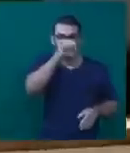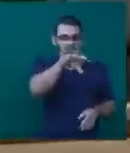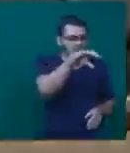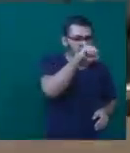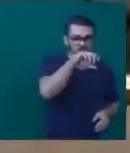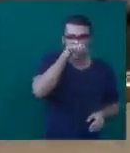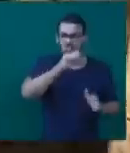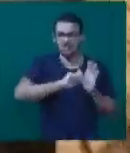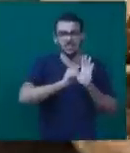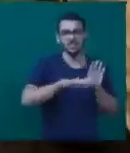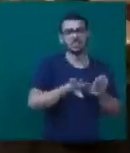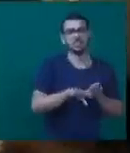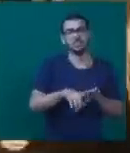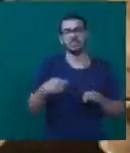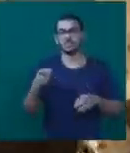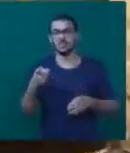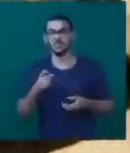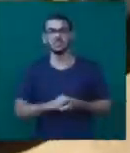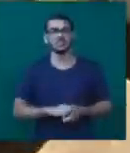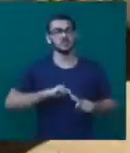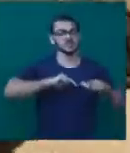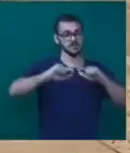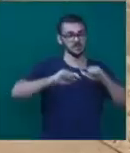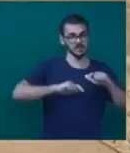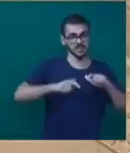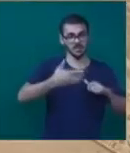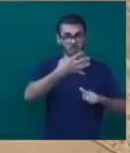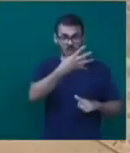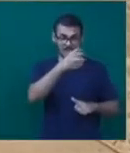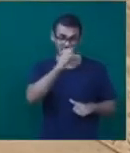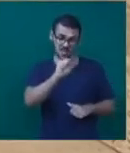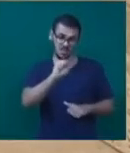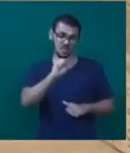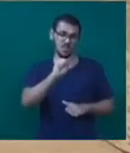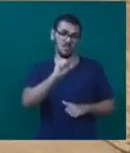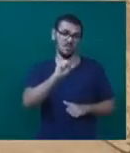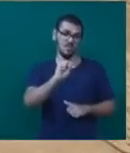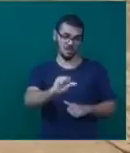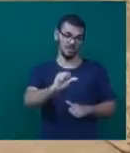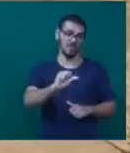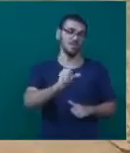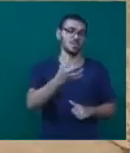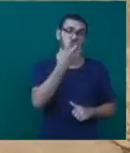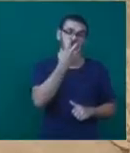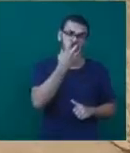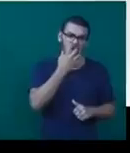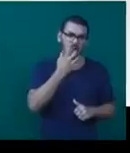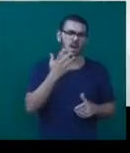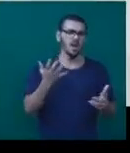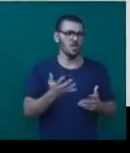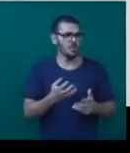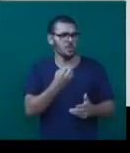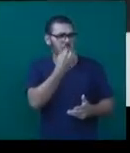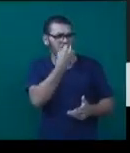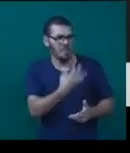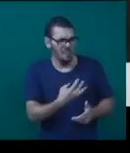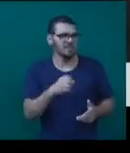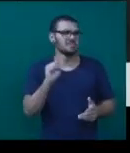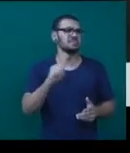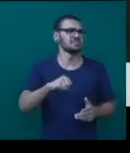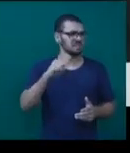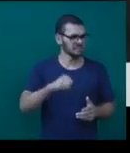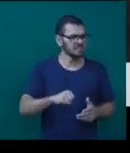drogas e armas. E o trabalho dos 49 cães da Polícia Militar tem sido cada vez mais eficiente no